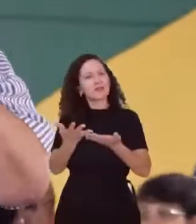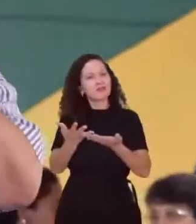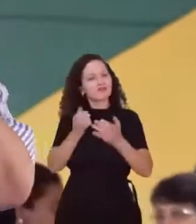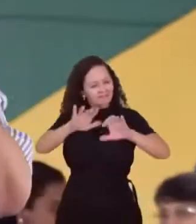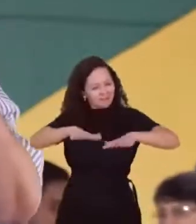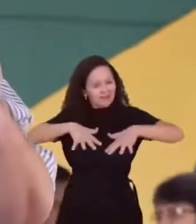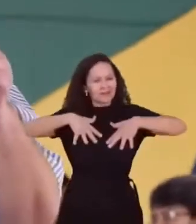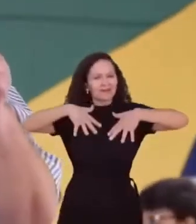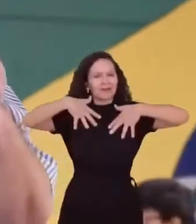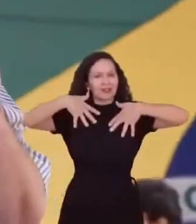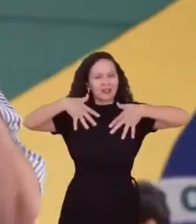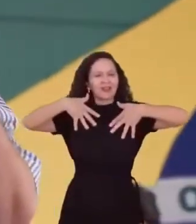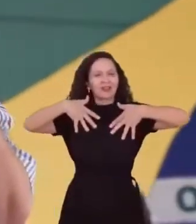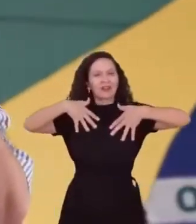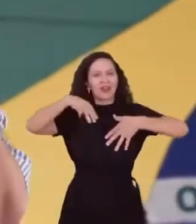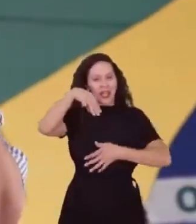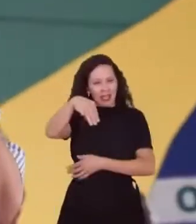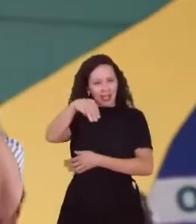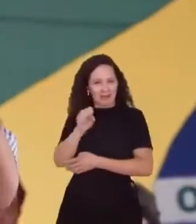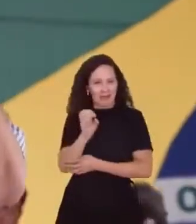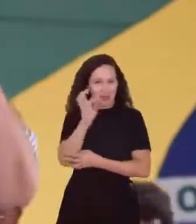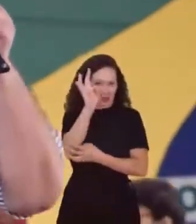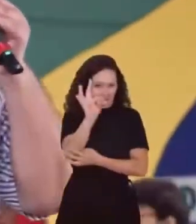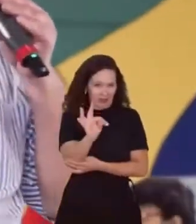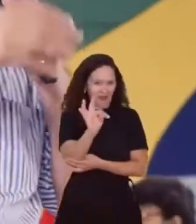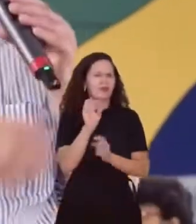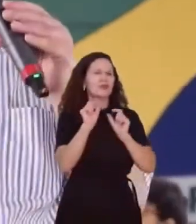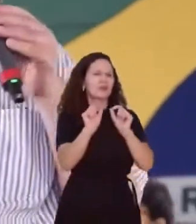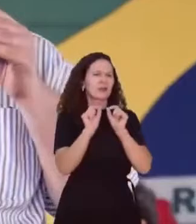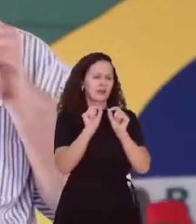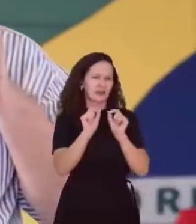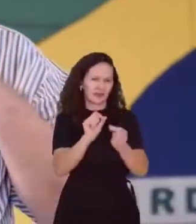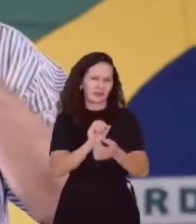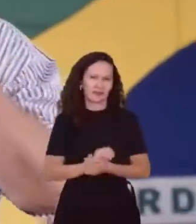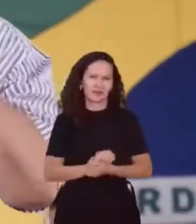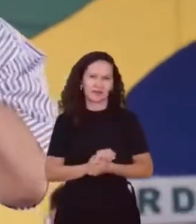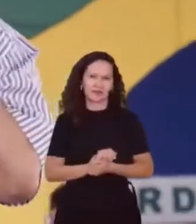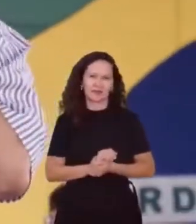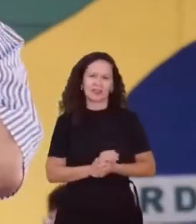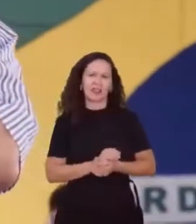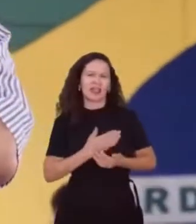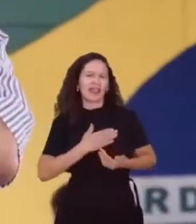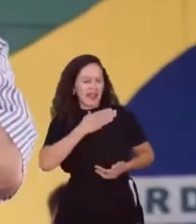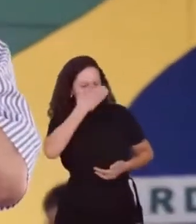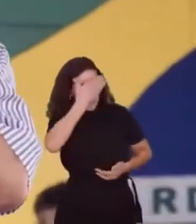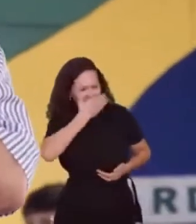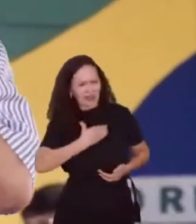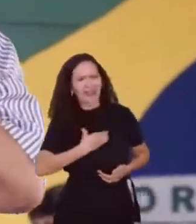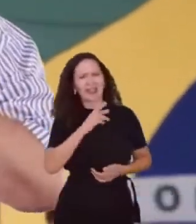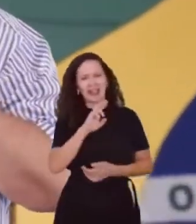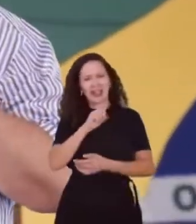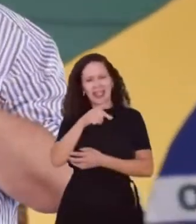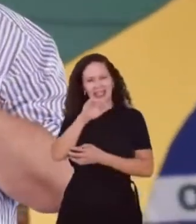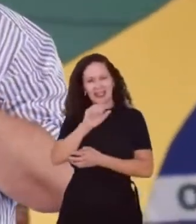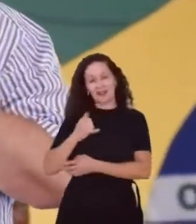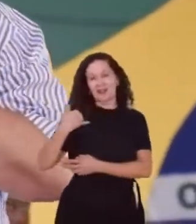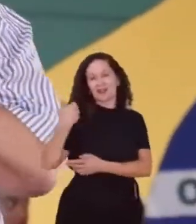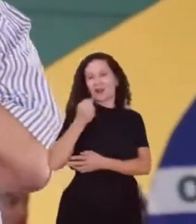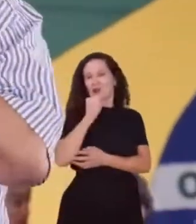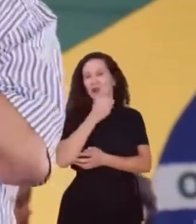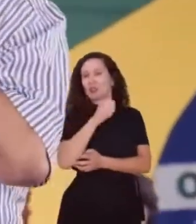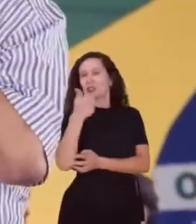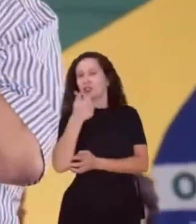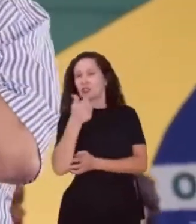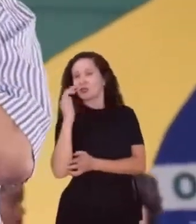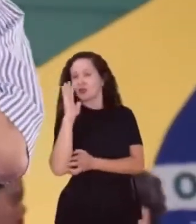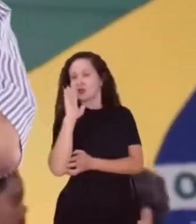do MST, o velho Requião, aos seus 81 anos de idade?